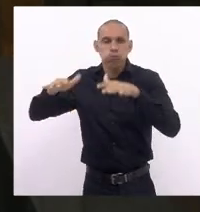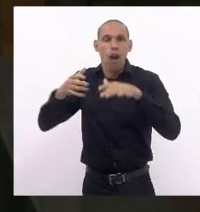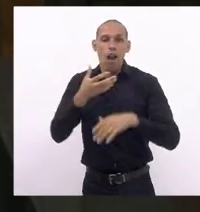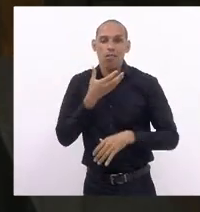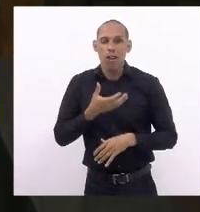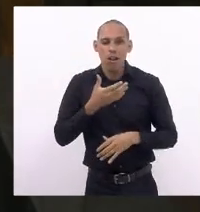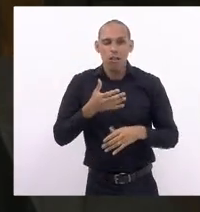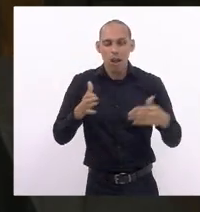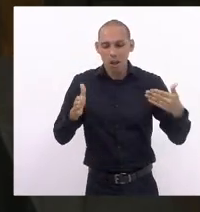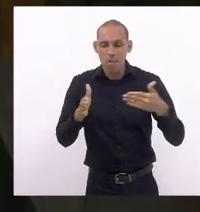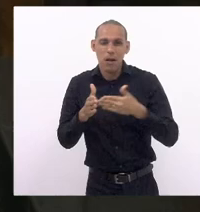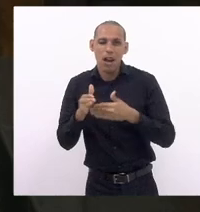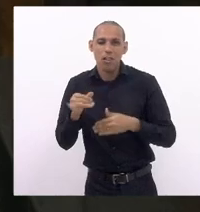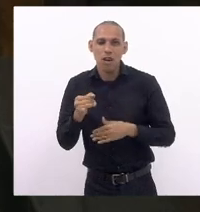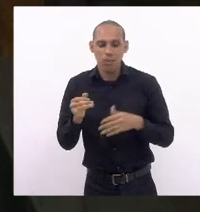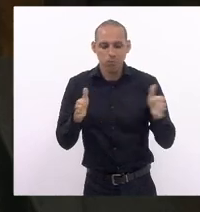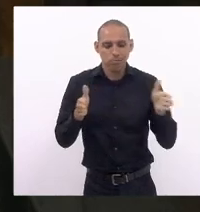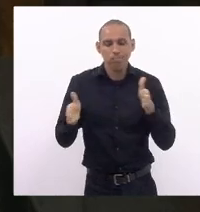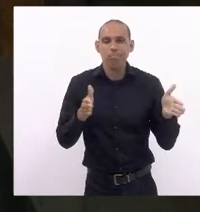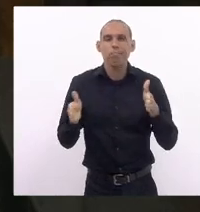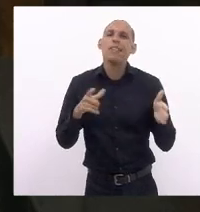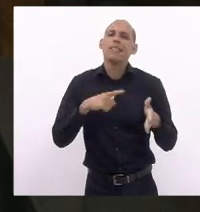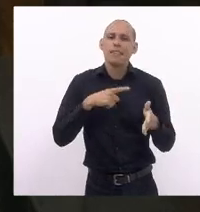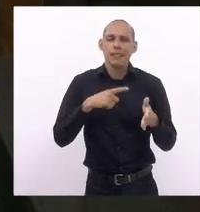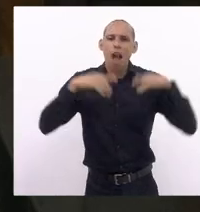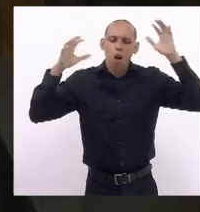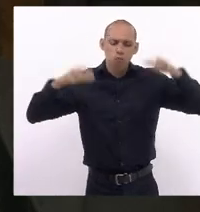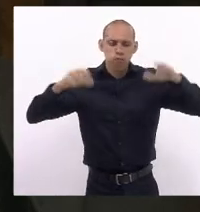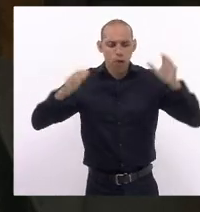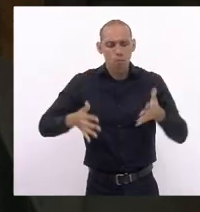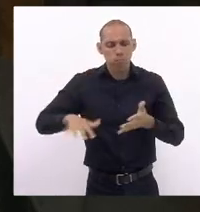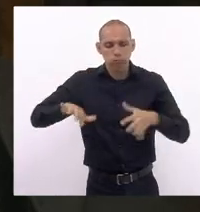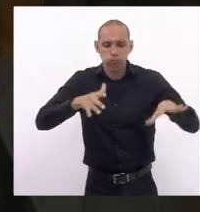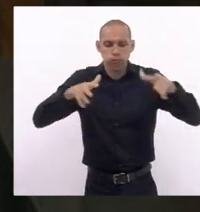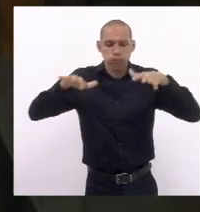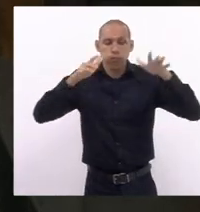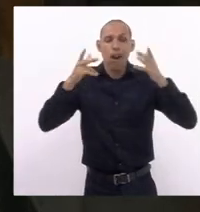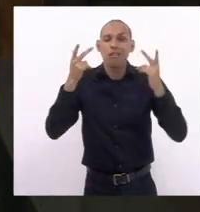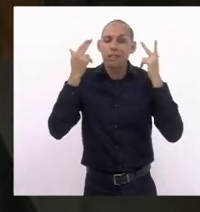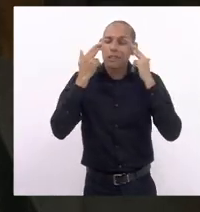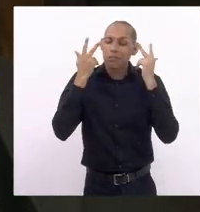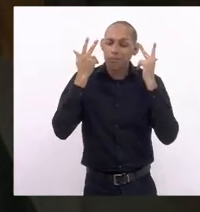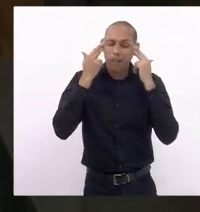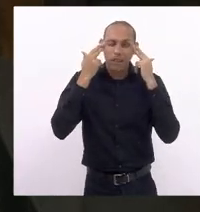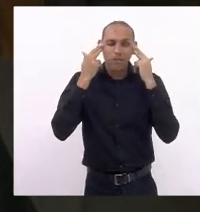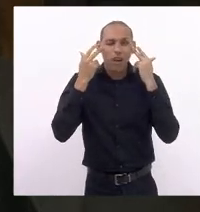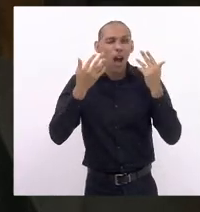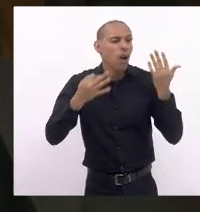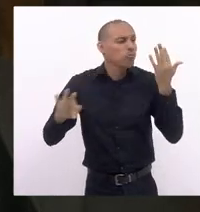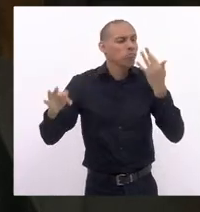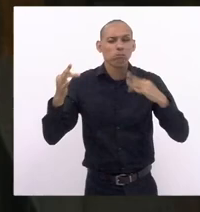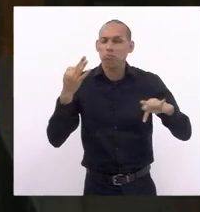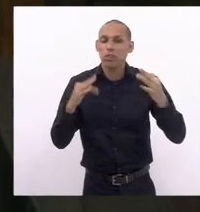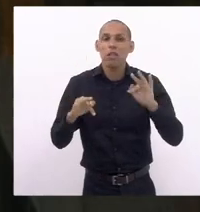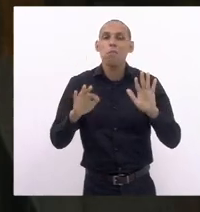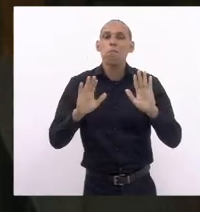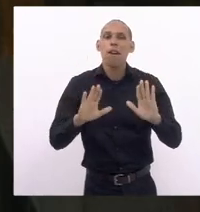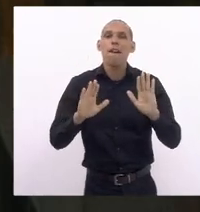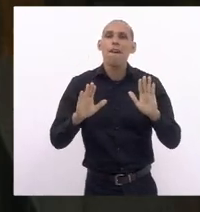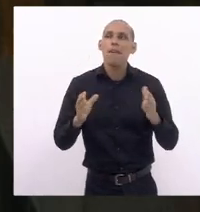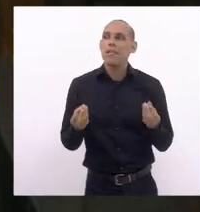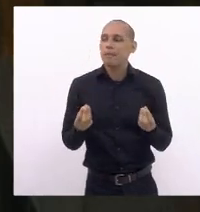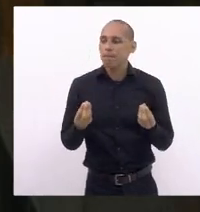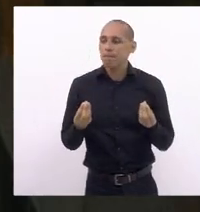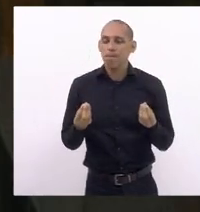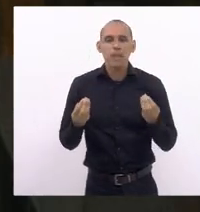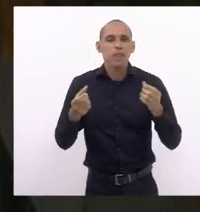até meado de janeiro, é normal que se tenha alguns alagamentos, é uma dor, mas vamos dizer assim, que a